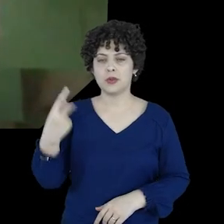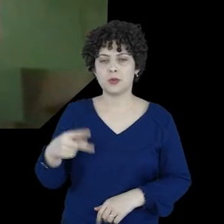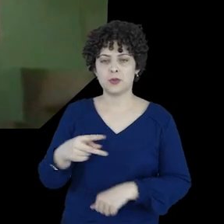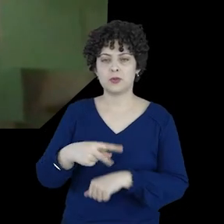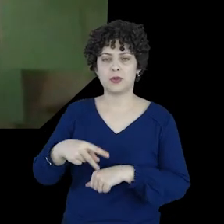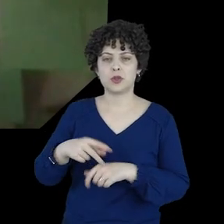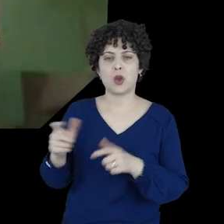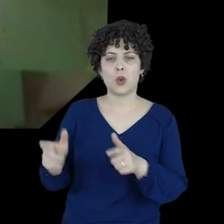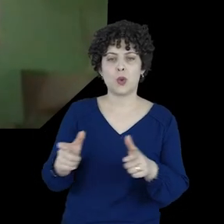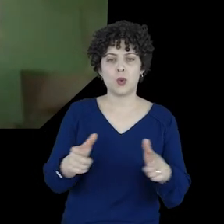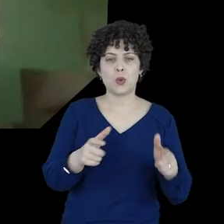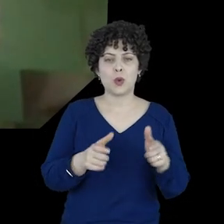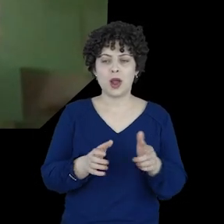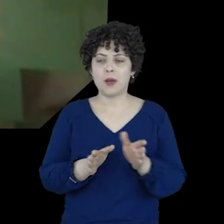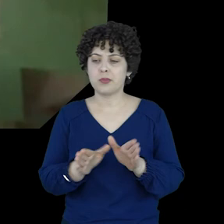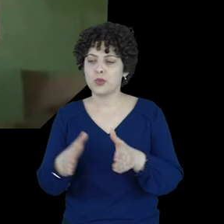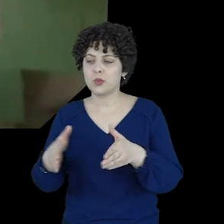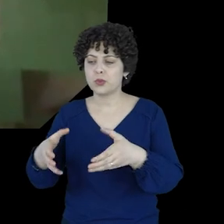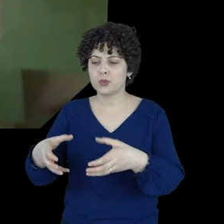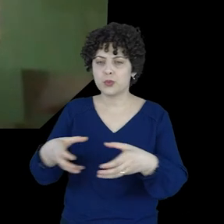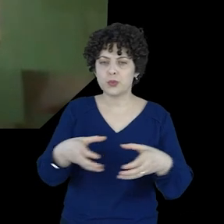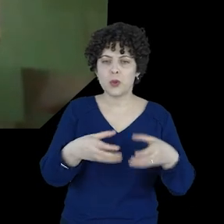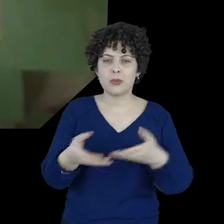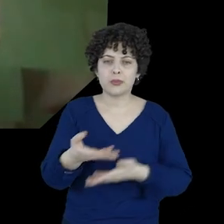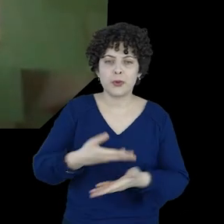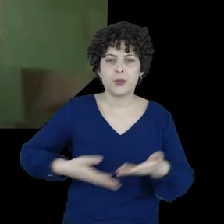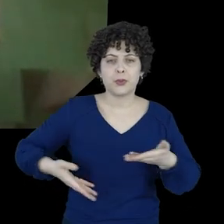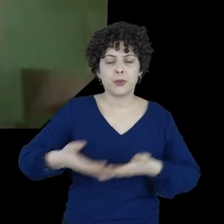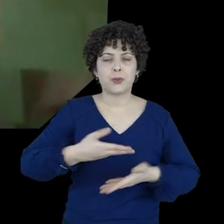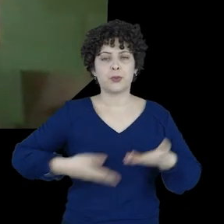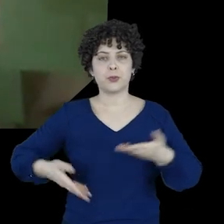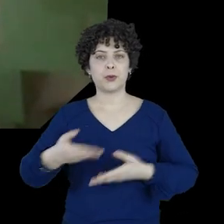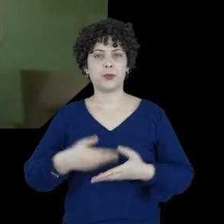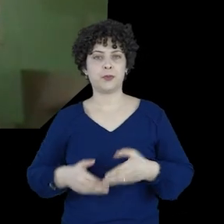local dos vários públicos com que estamos engajados.